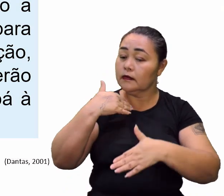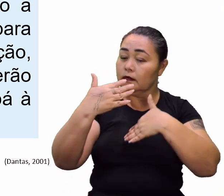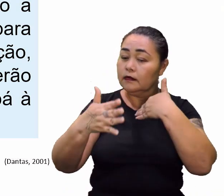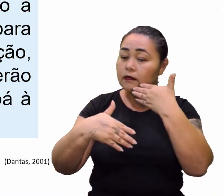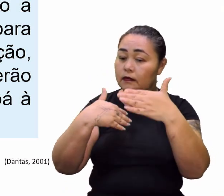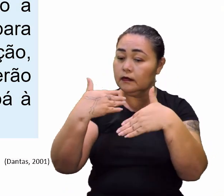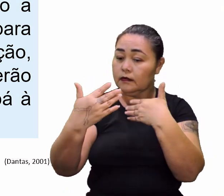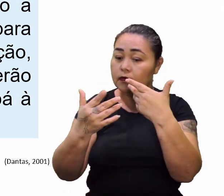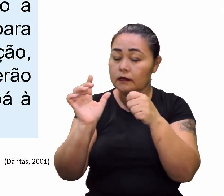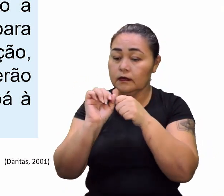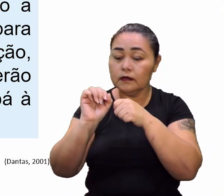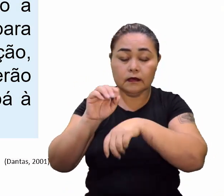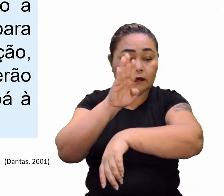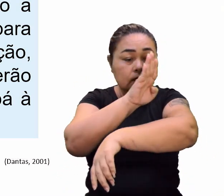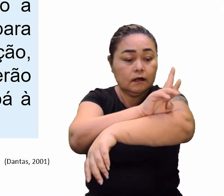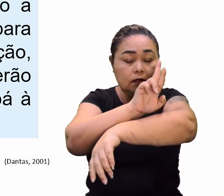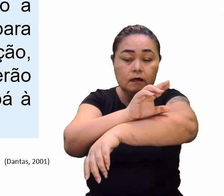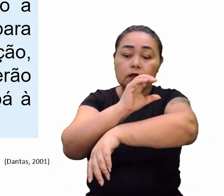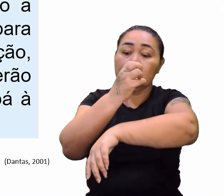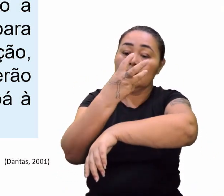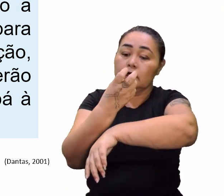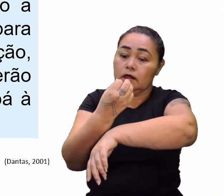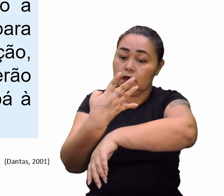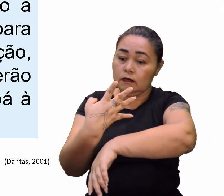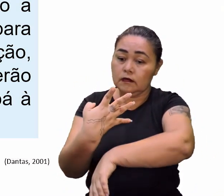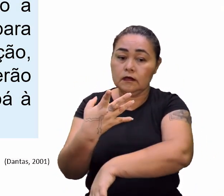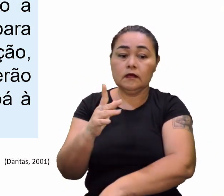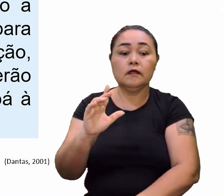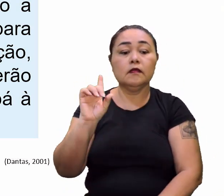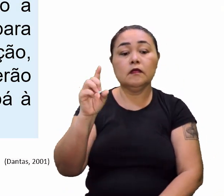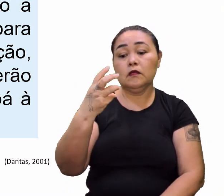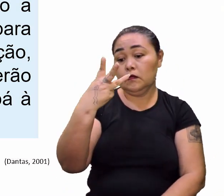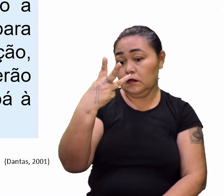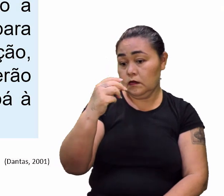processo da evolução da BR-364, né, professor Isso. Jorge? No dia